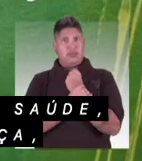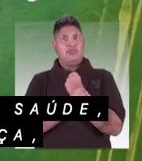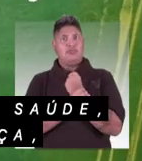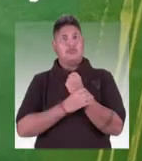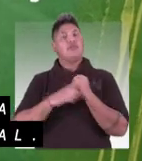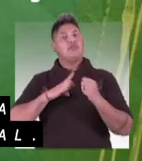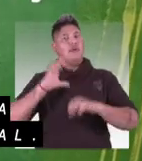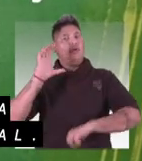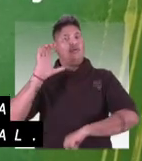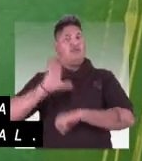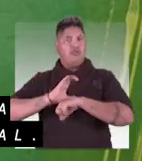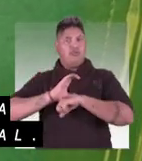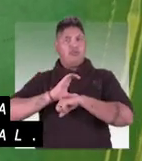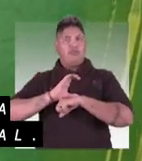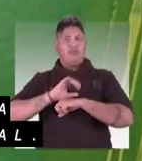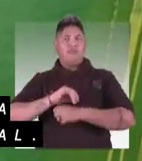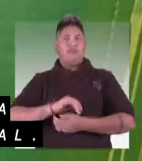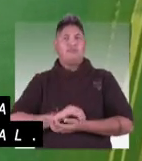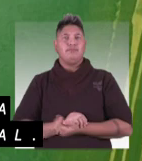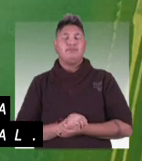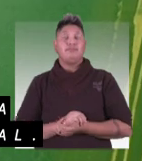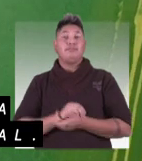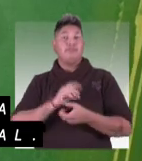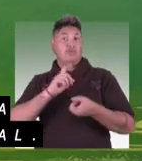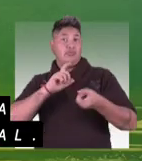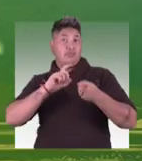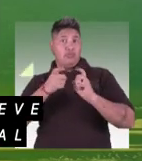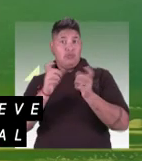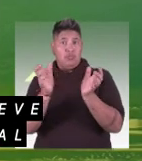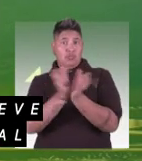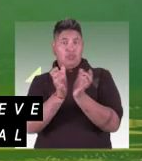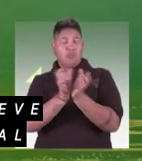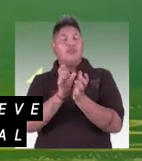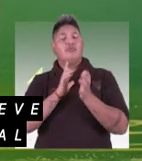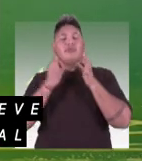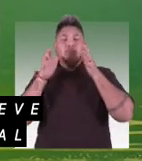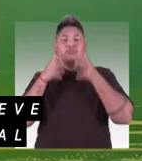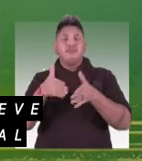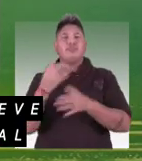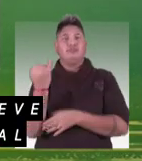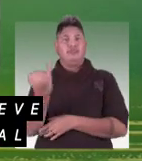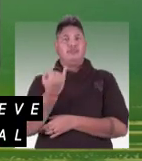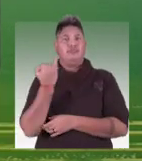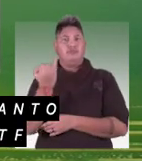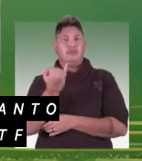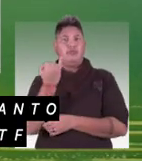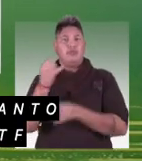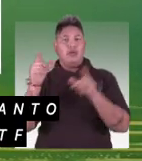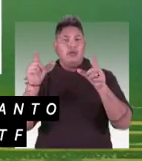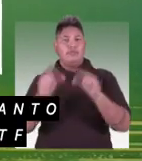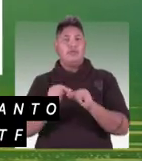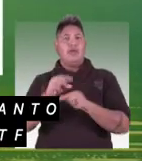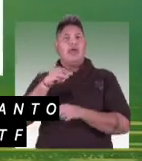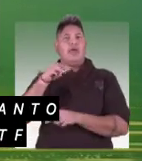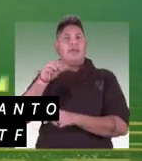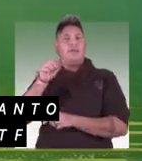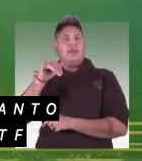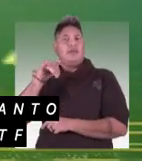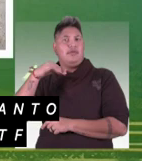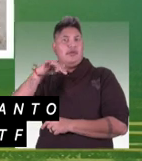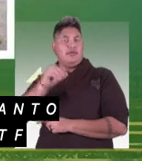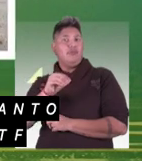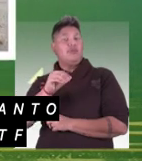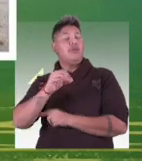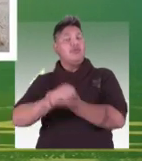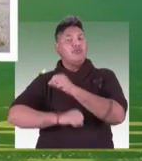e segurança, asseguradas pela Constituição Federal. A coordenadoria teve atuação fundamental no banimento do amianto no Brasil